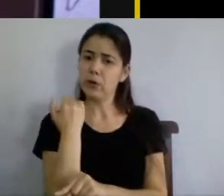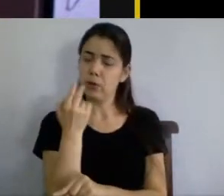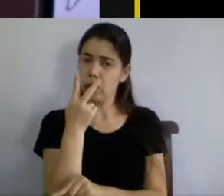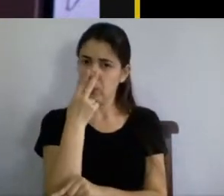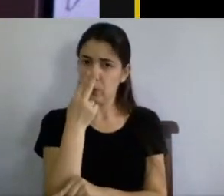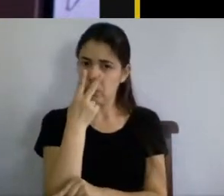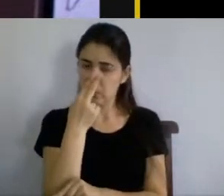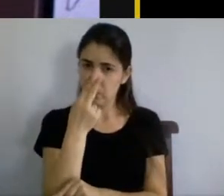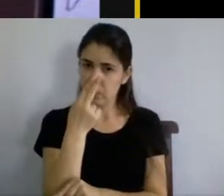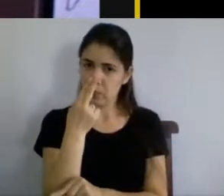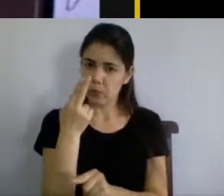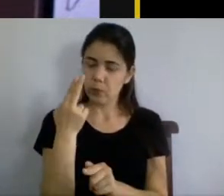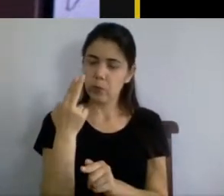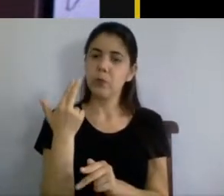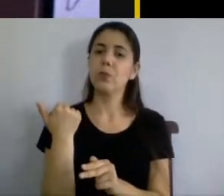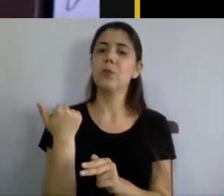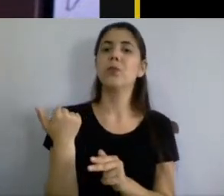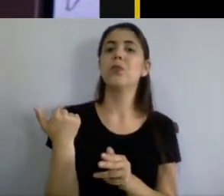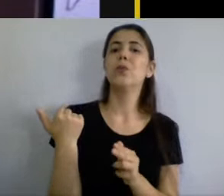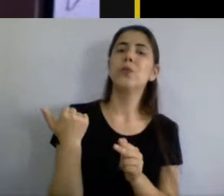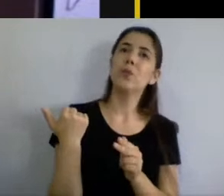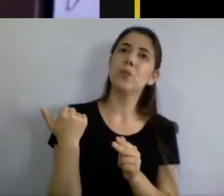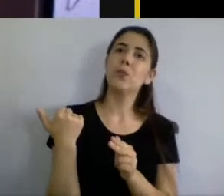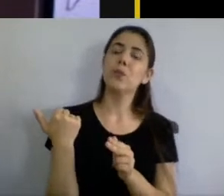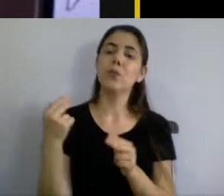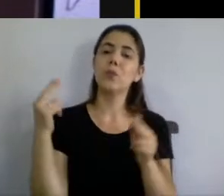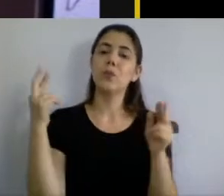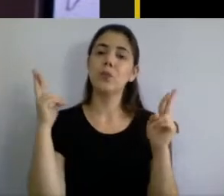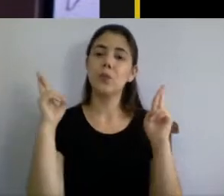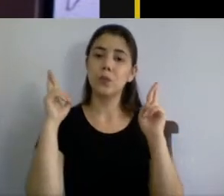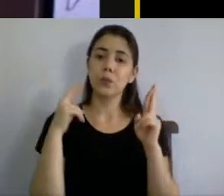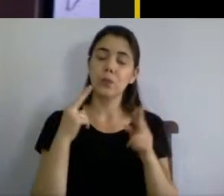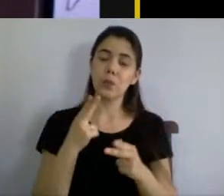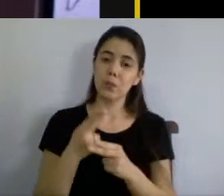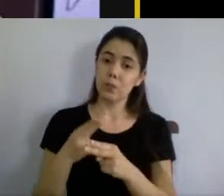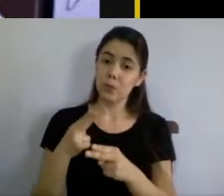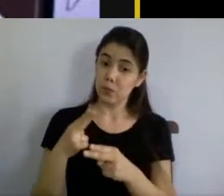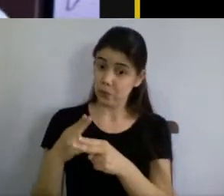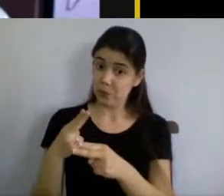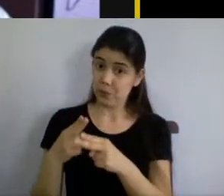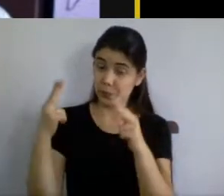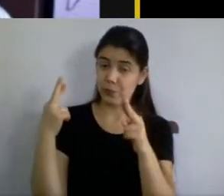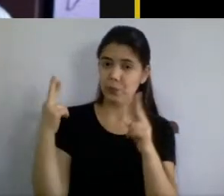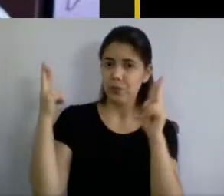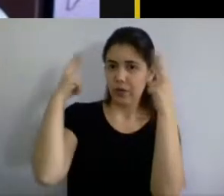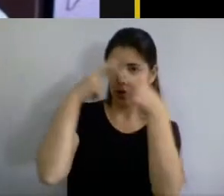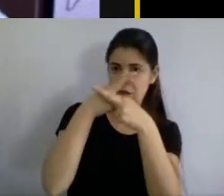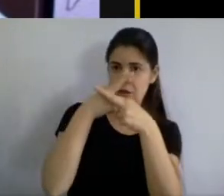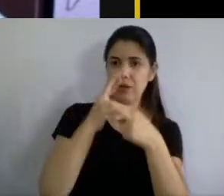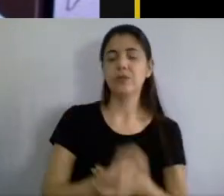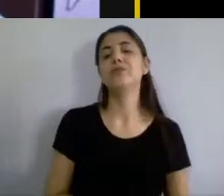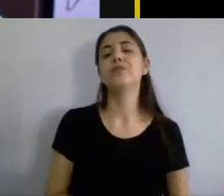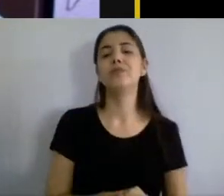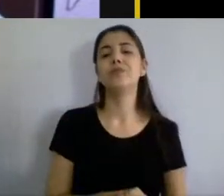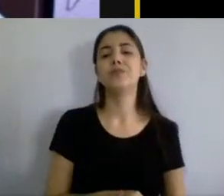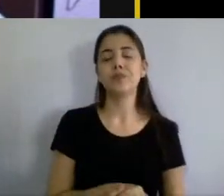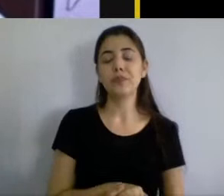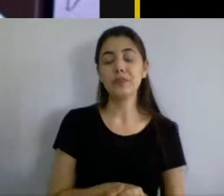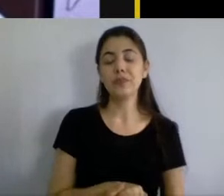traduzem por artificium, um artifício, que classifica, enumera, ordena a